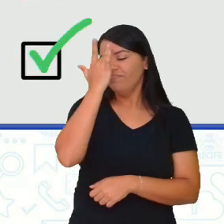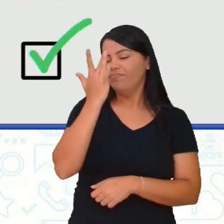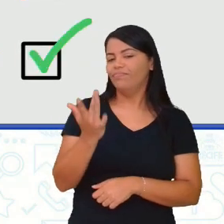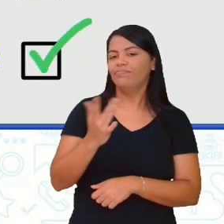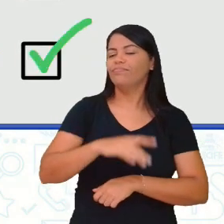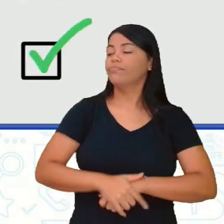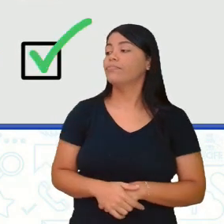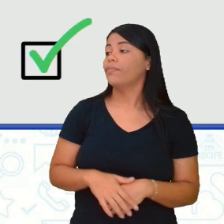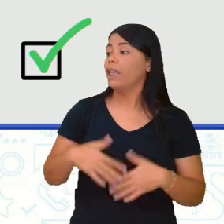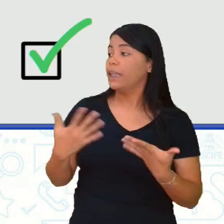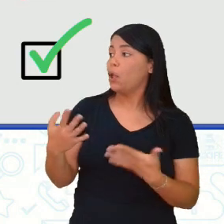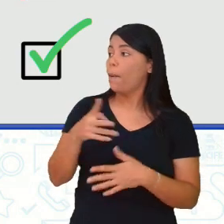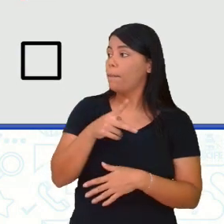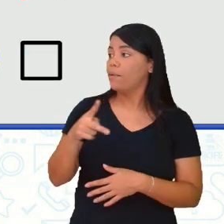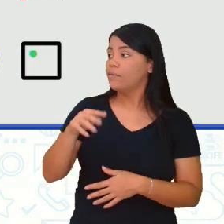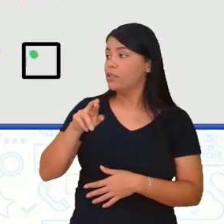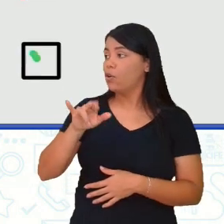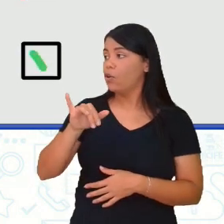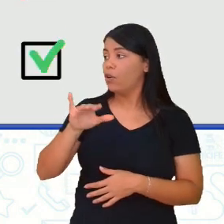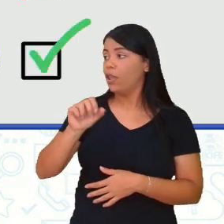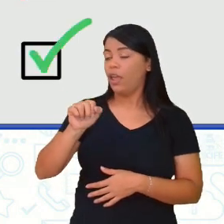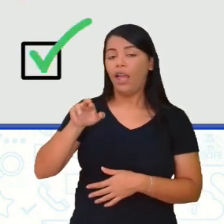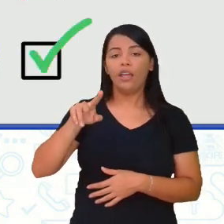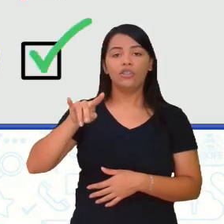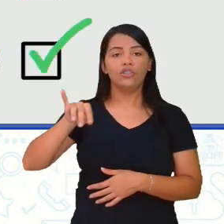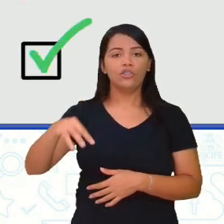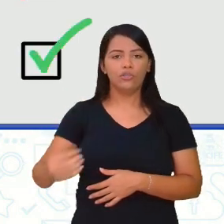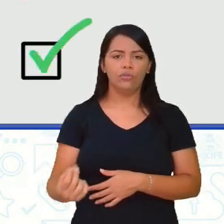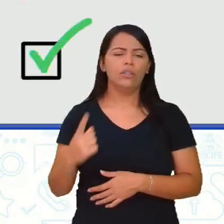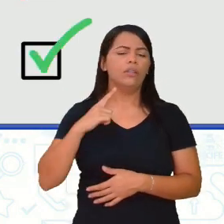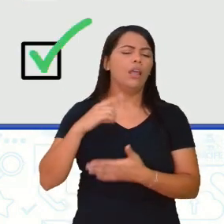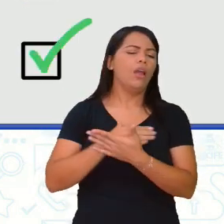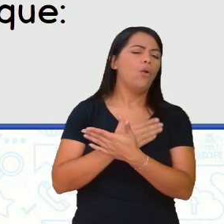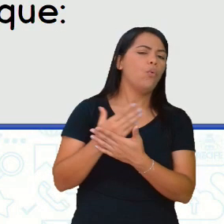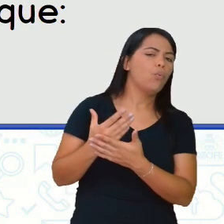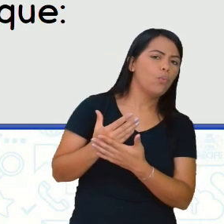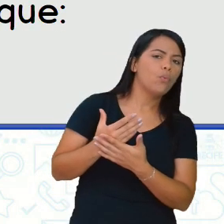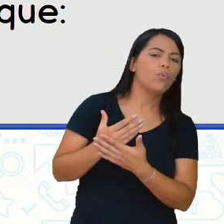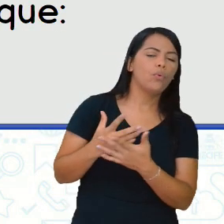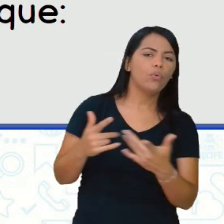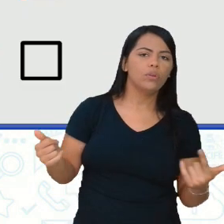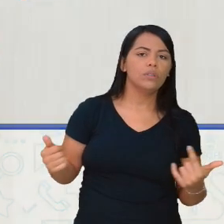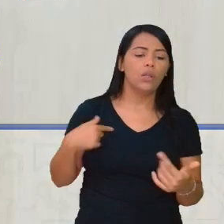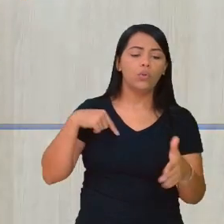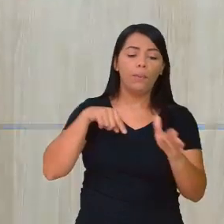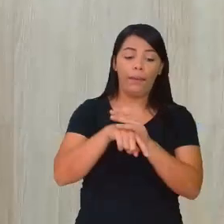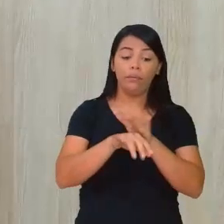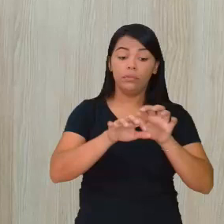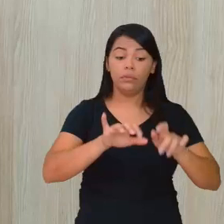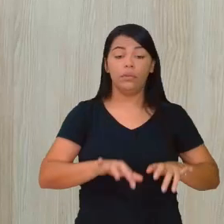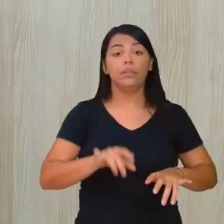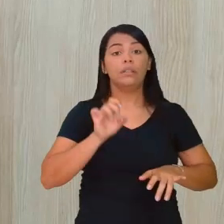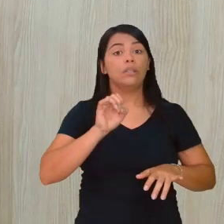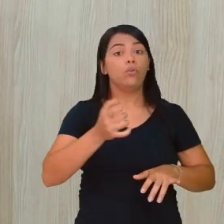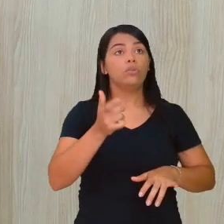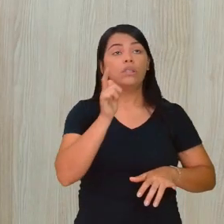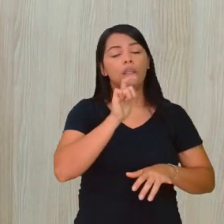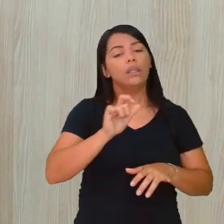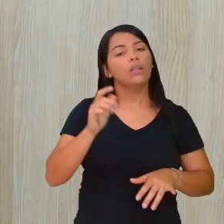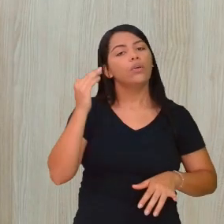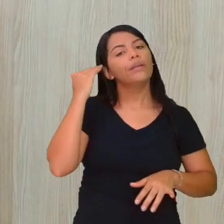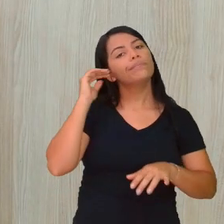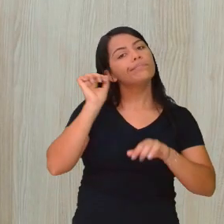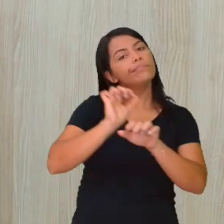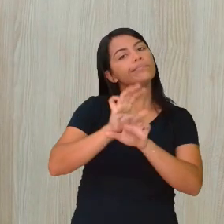aí, professor Ricardinho, tem algum comentário a respeito dessa questão? Estou perguntando eles aqui se conseguiram entender direitinho, se perceberam